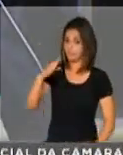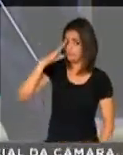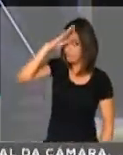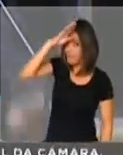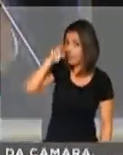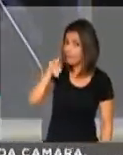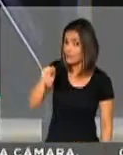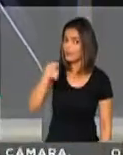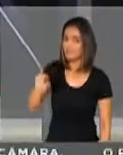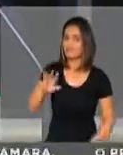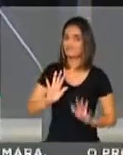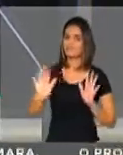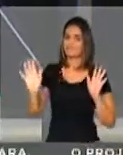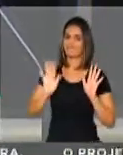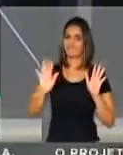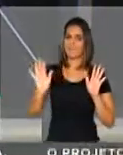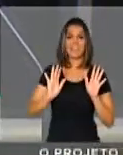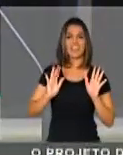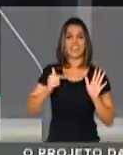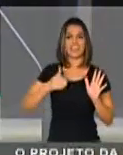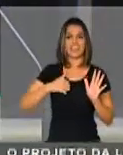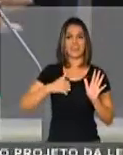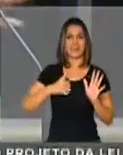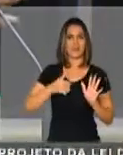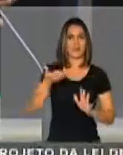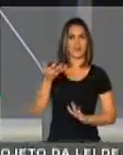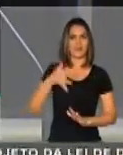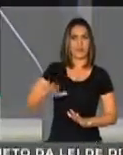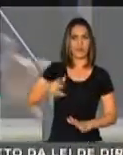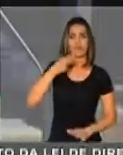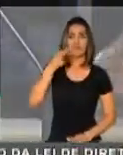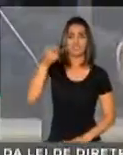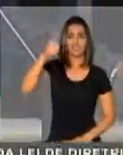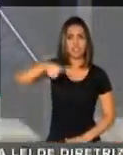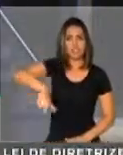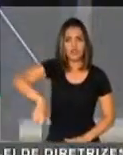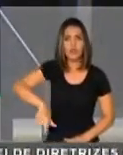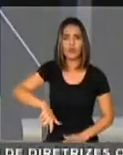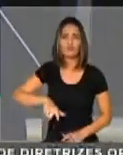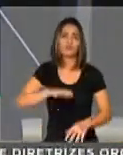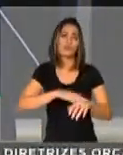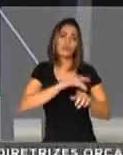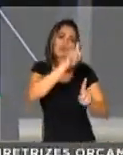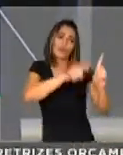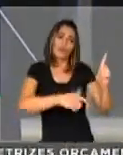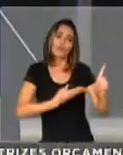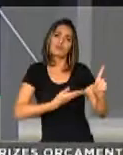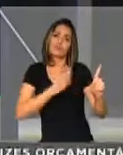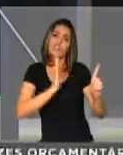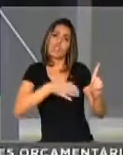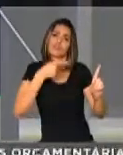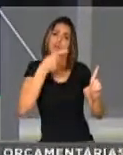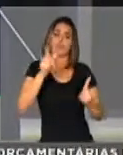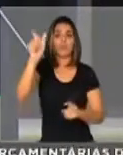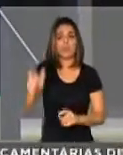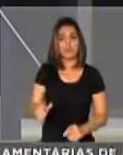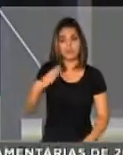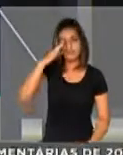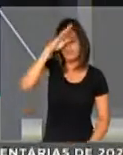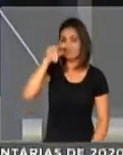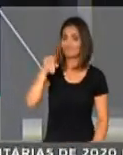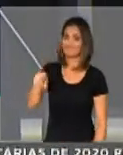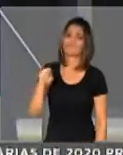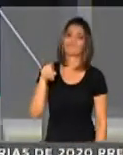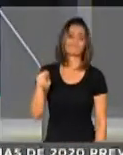Bolsonaro, eu não quero aqui repetir um ilustre colega, mas Vossa Excelência